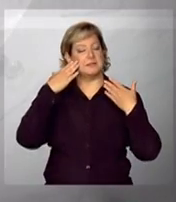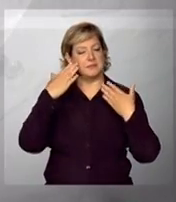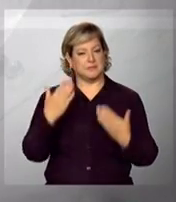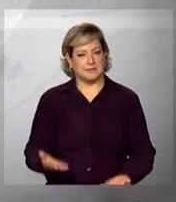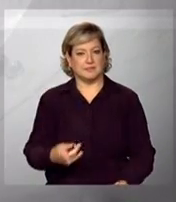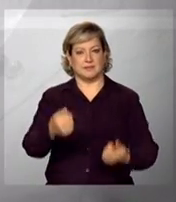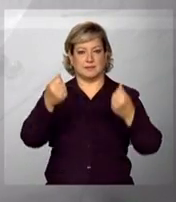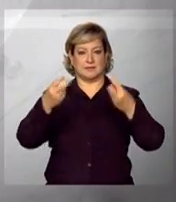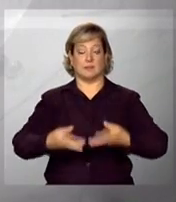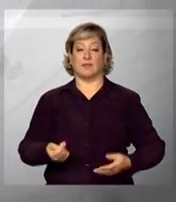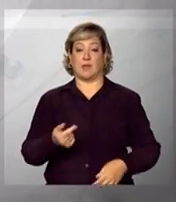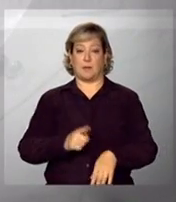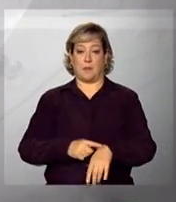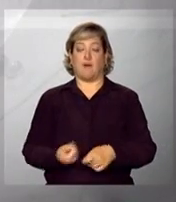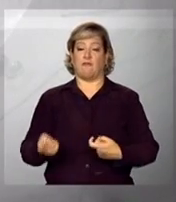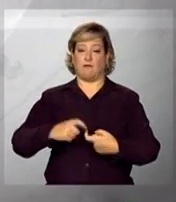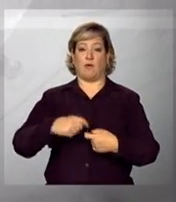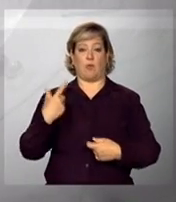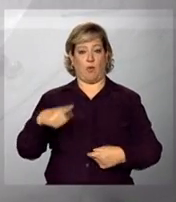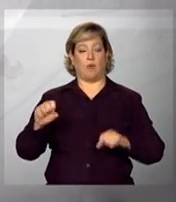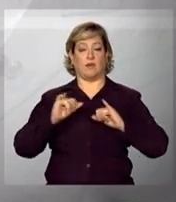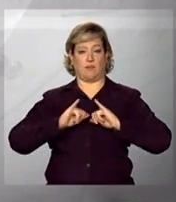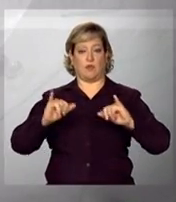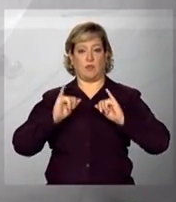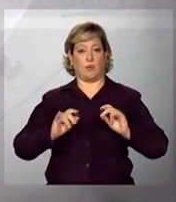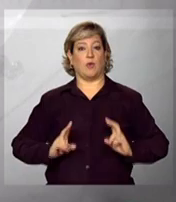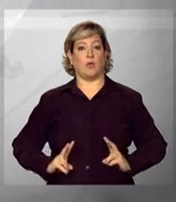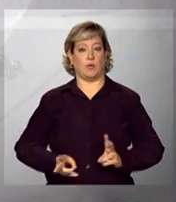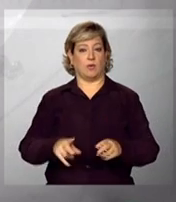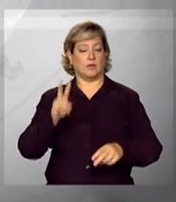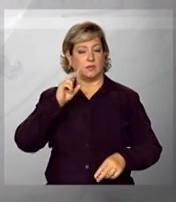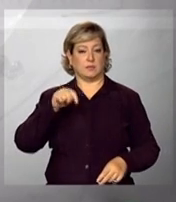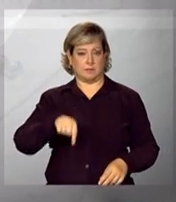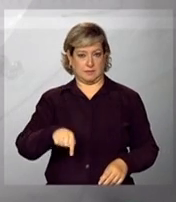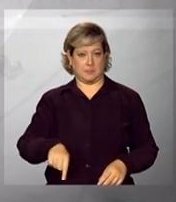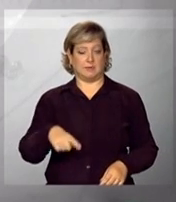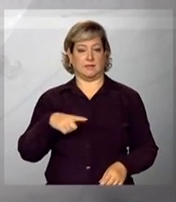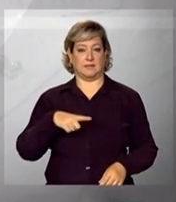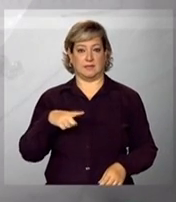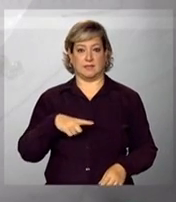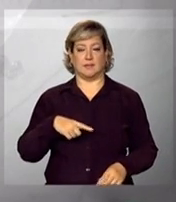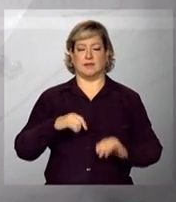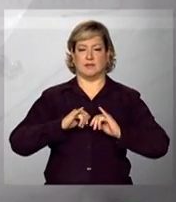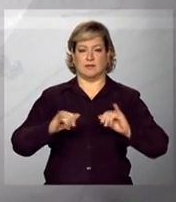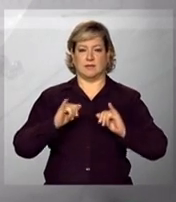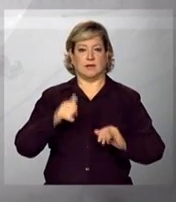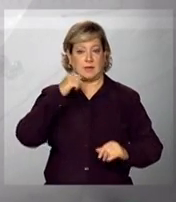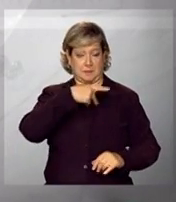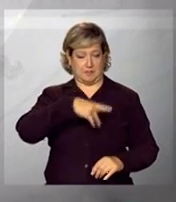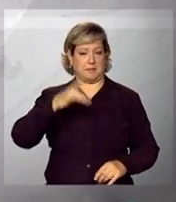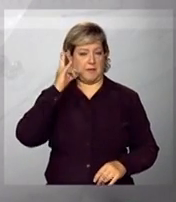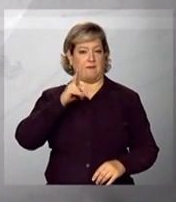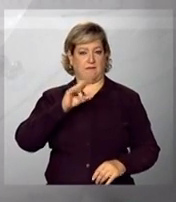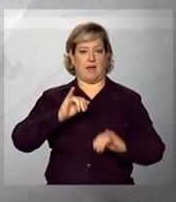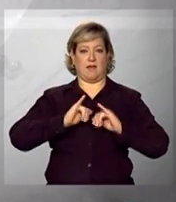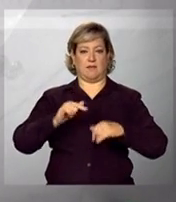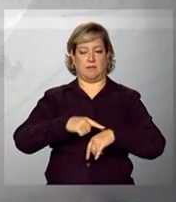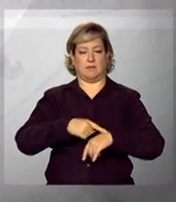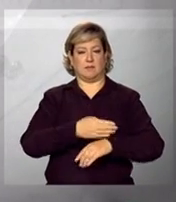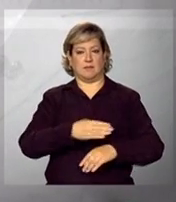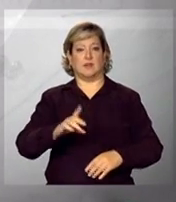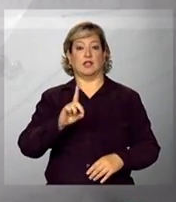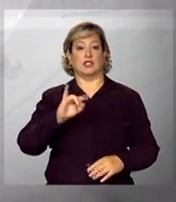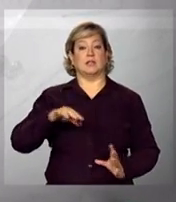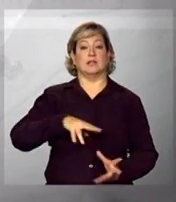Obrigada, Daniela. E daqui a pouco a gente volta com outras informações sobre as medidas que serão anunciadas pela presidenta Dilma Rousseff no